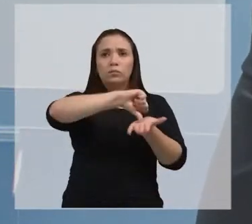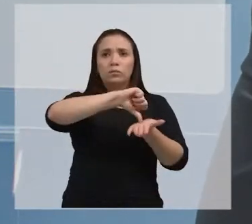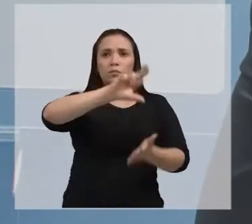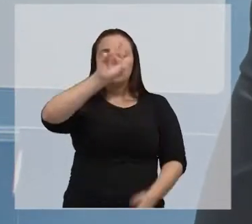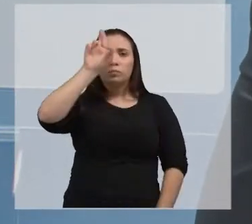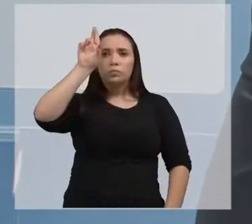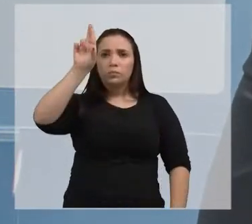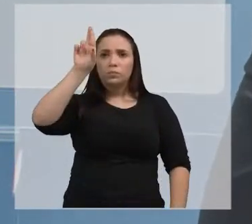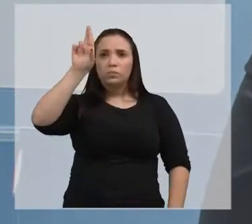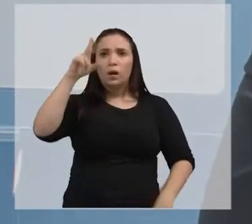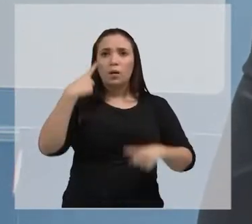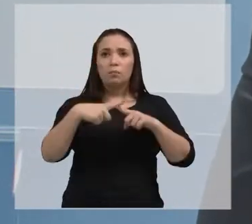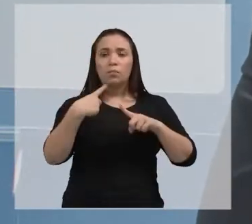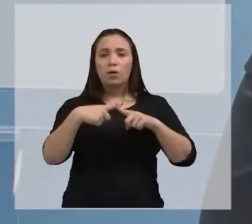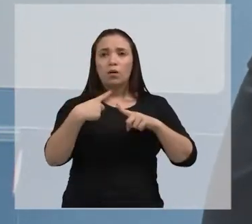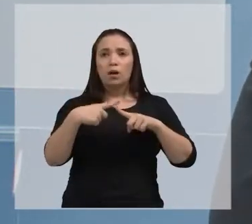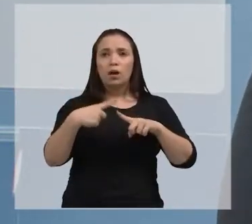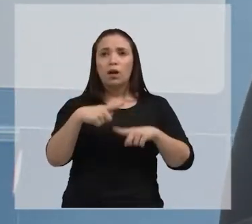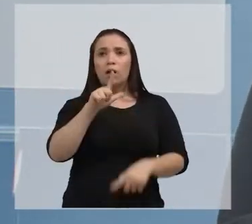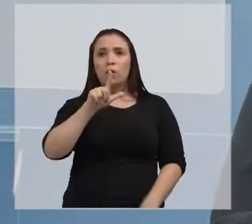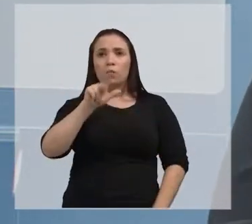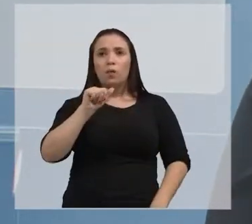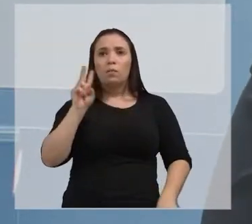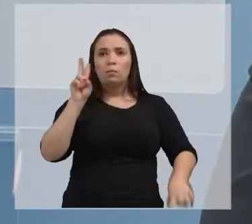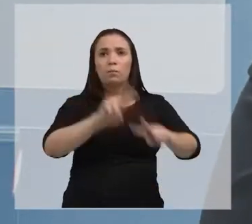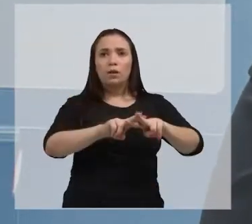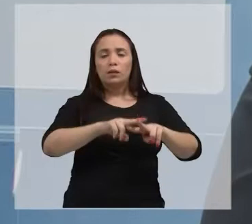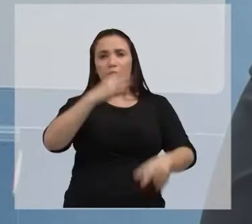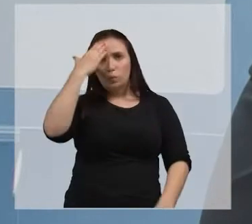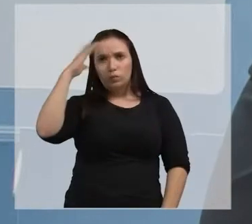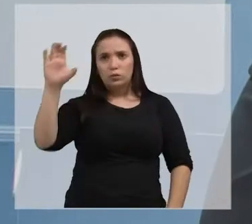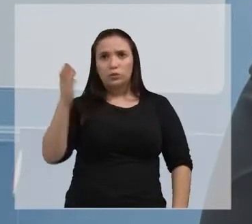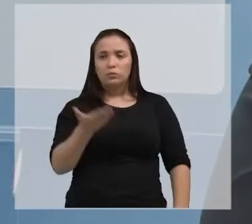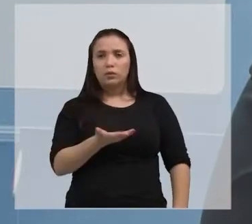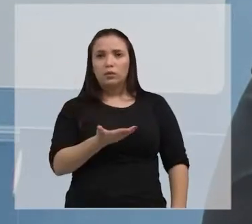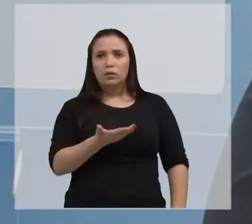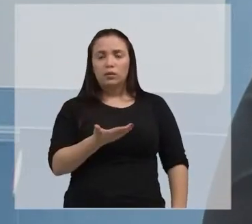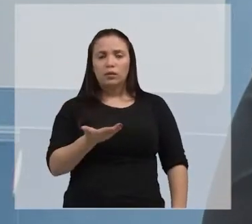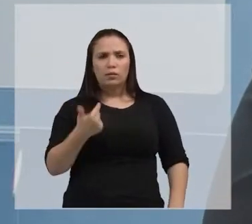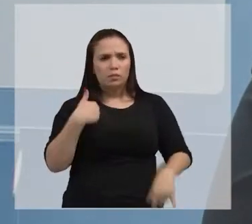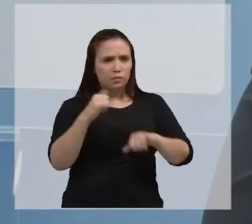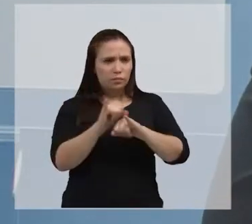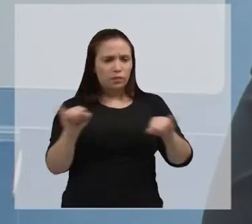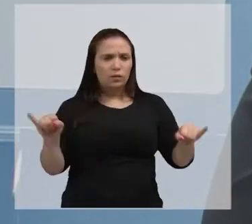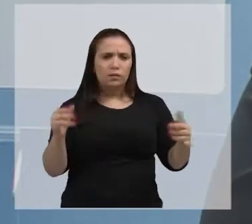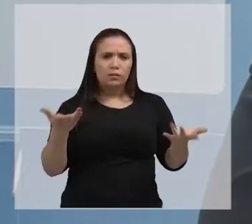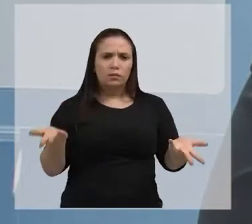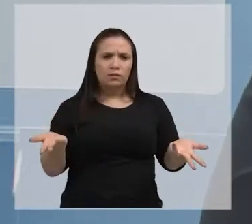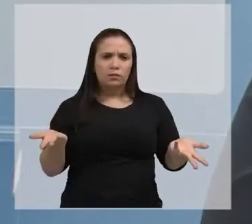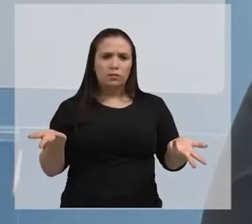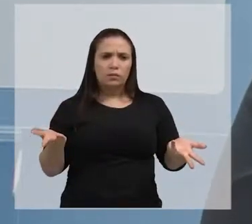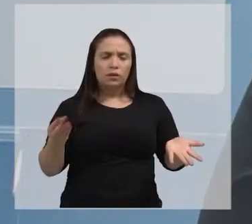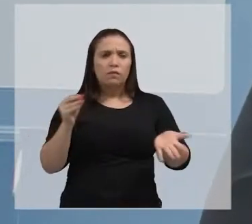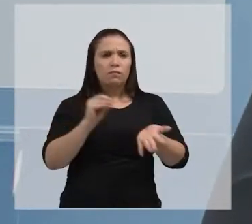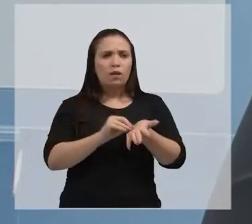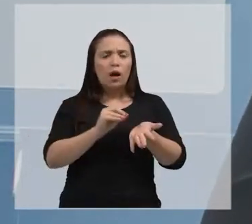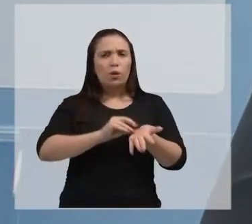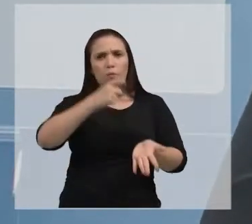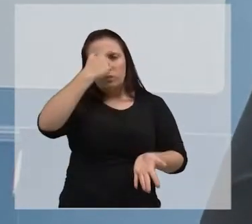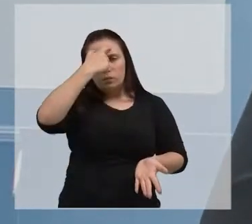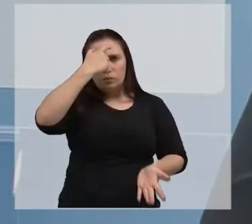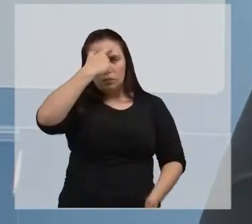partido está transferida porque um membro desse partido está preso em Curitiba. Irmão, pelo amor de Deus, que sandice é